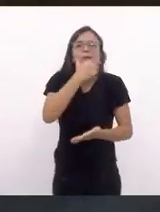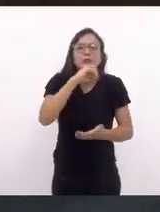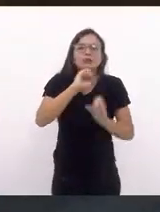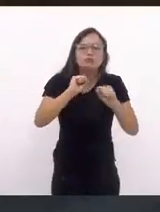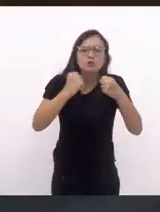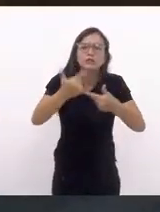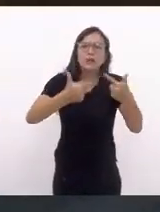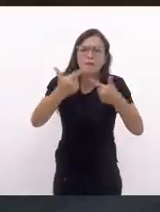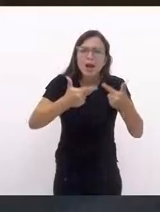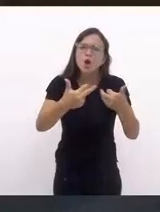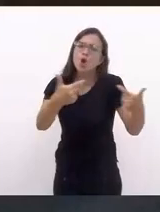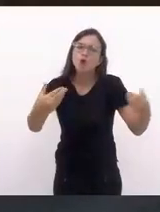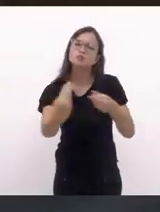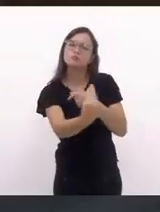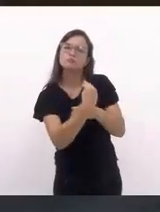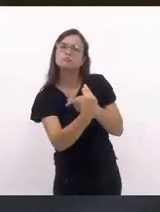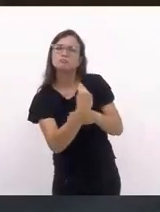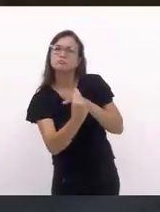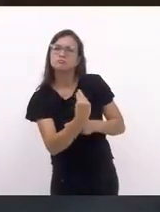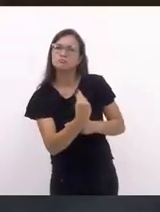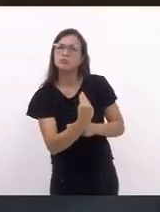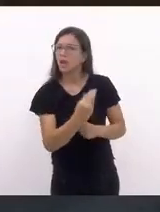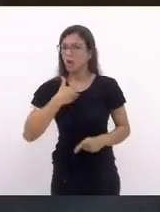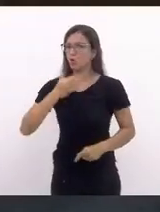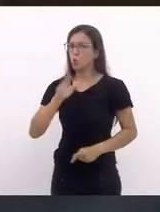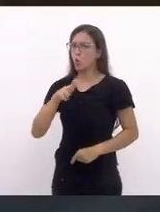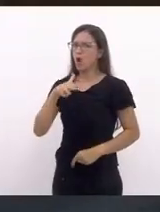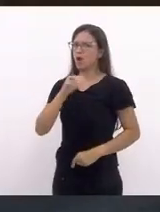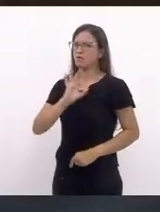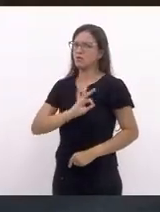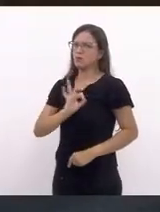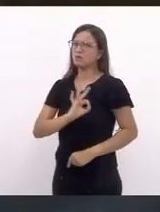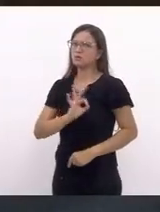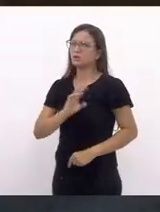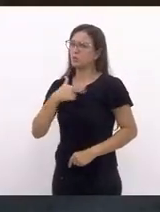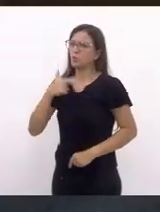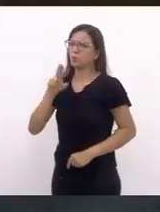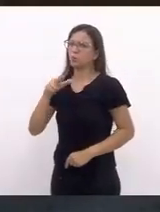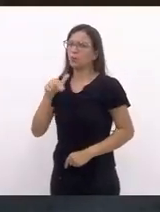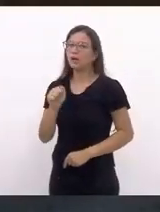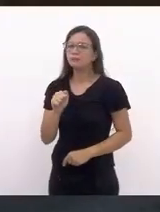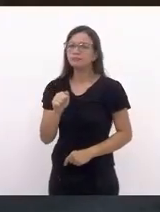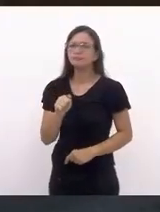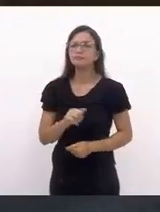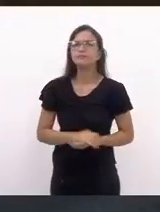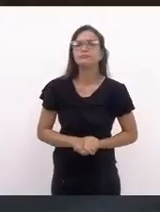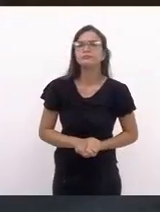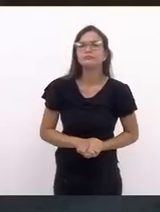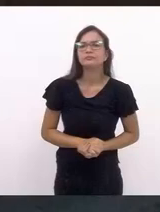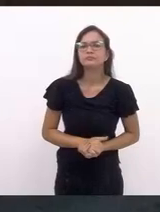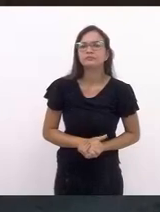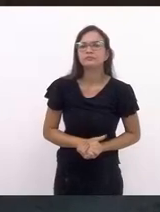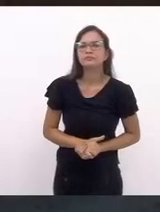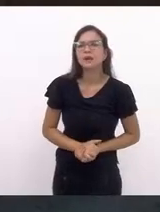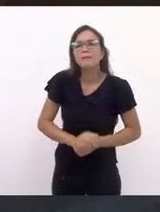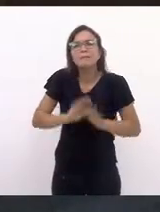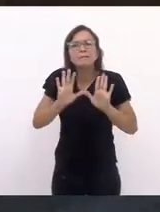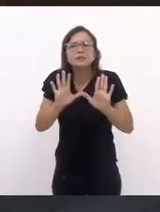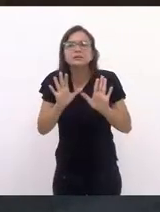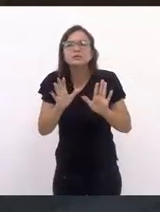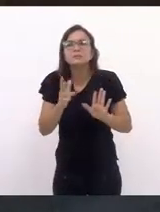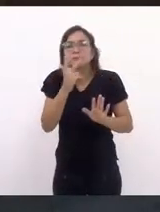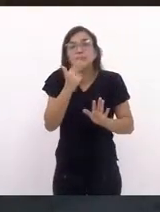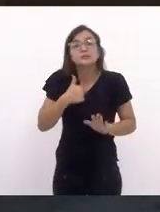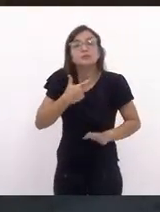Carlos Augusto eu não fui minha policial militar e talvez tenha sido é o maior